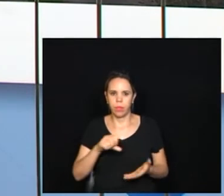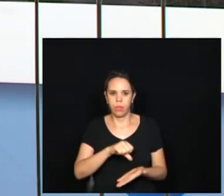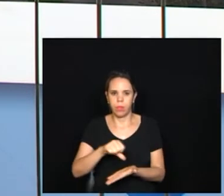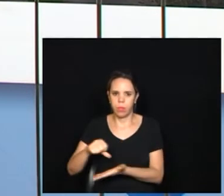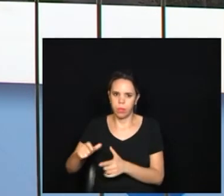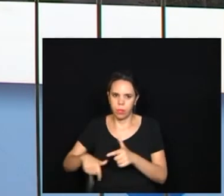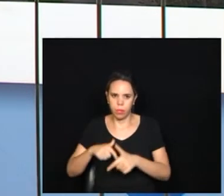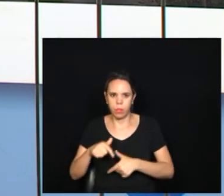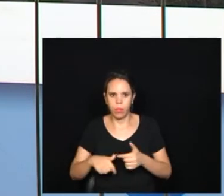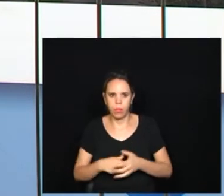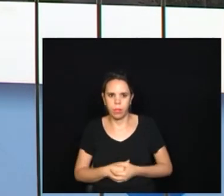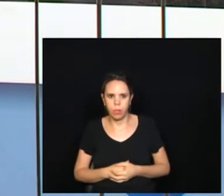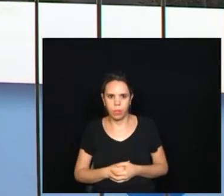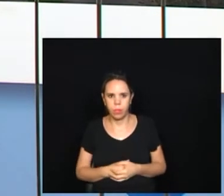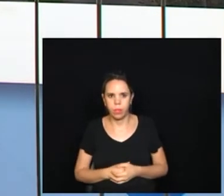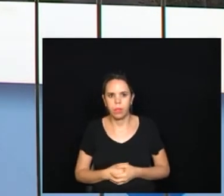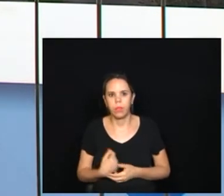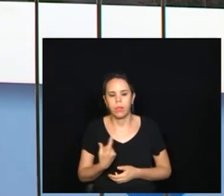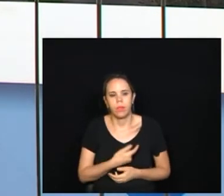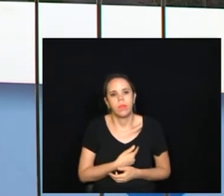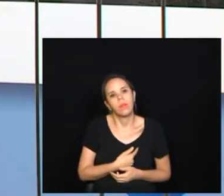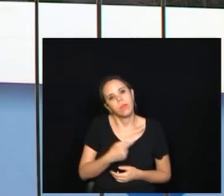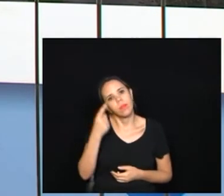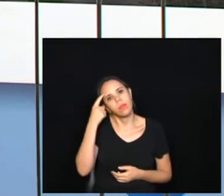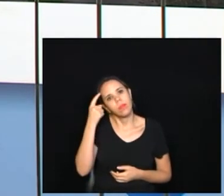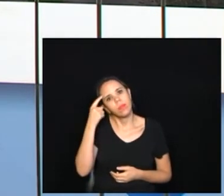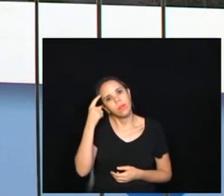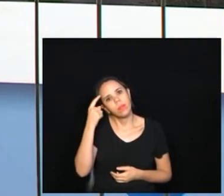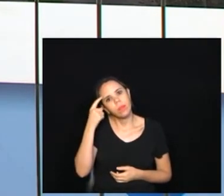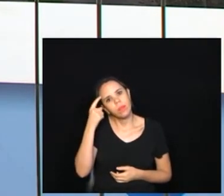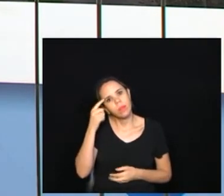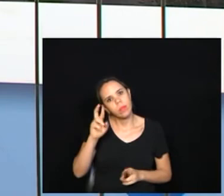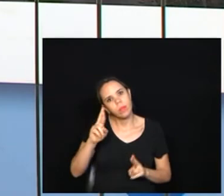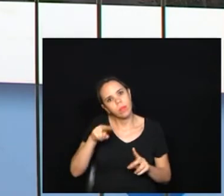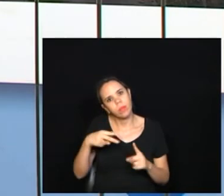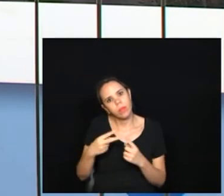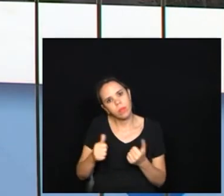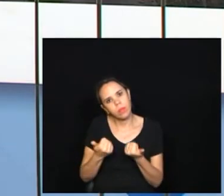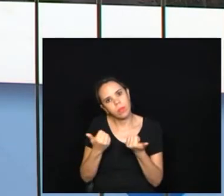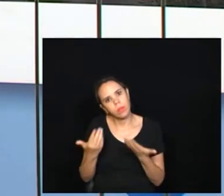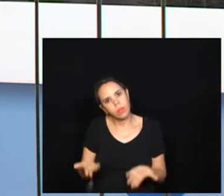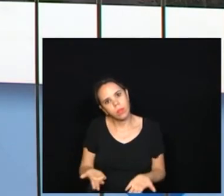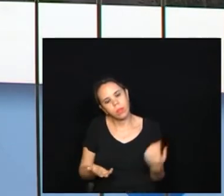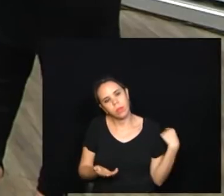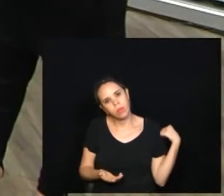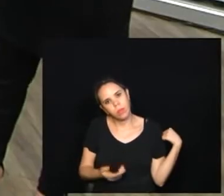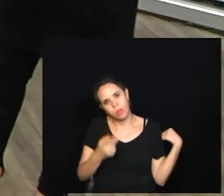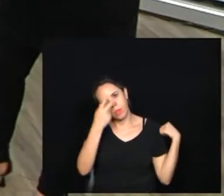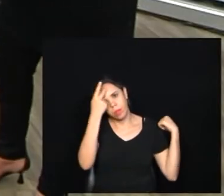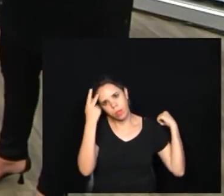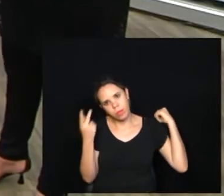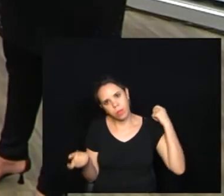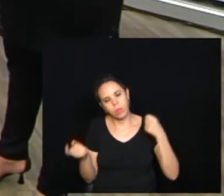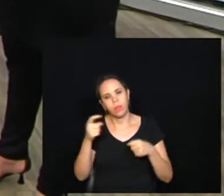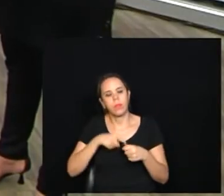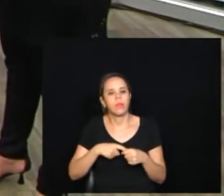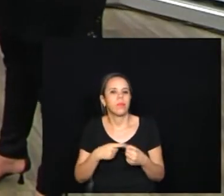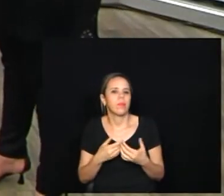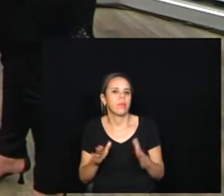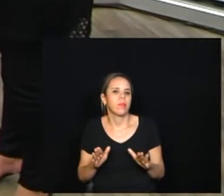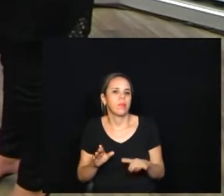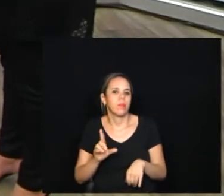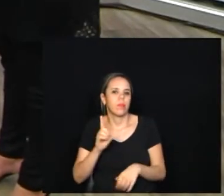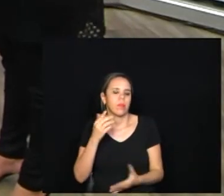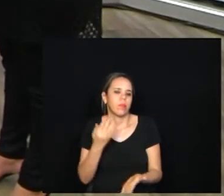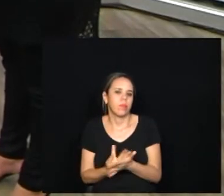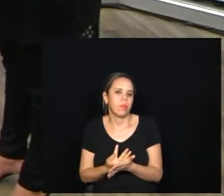de trabalho e aí a gente pensa aí numa expectativa positiva, pessoal voltando a abrir, confiar mais